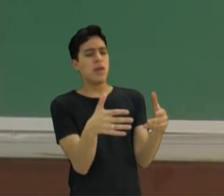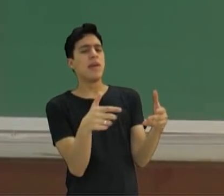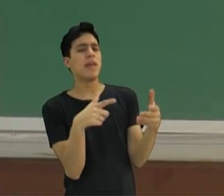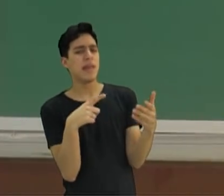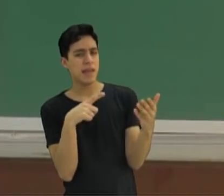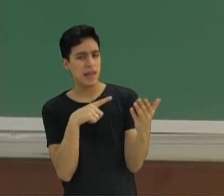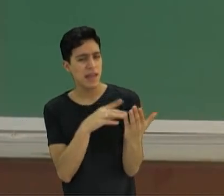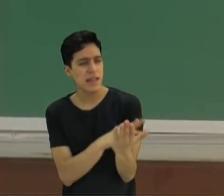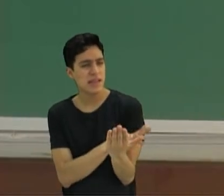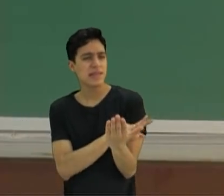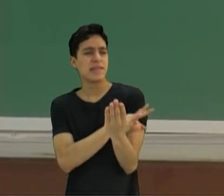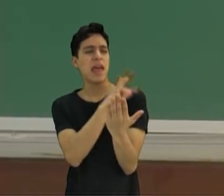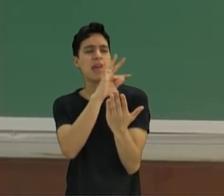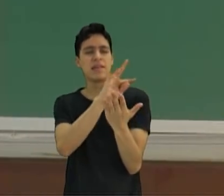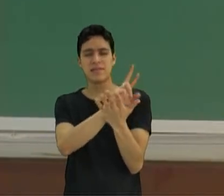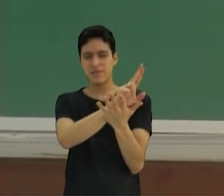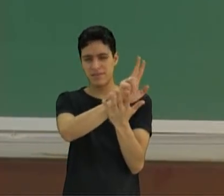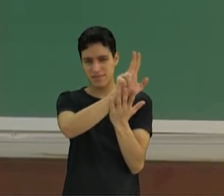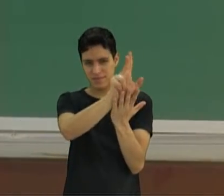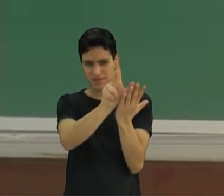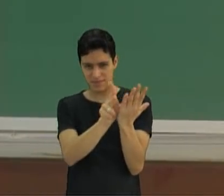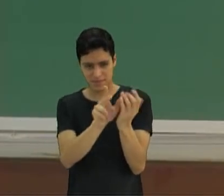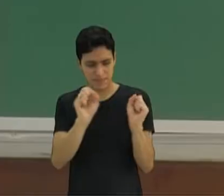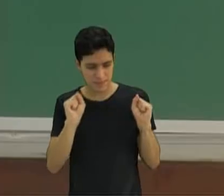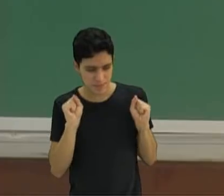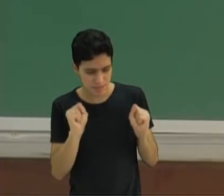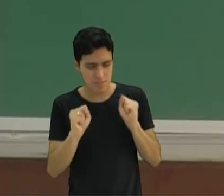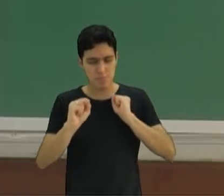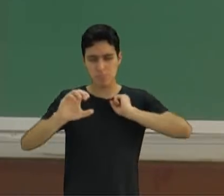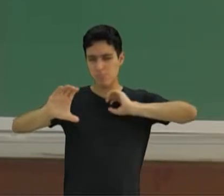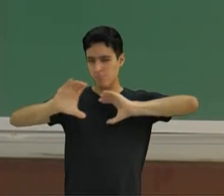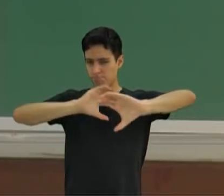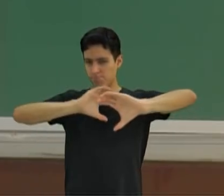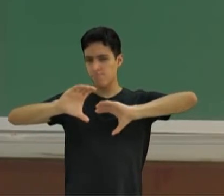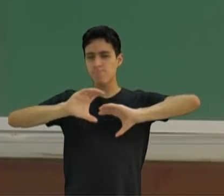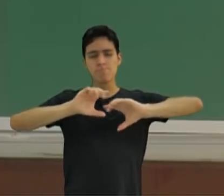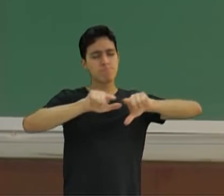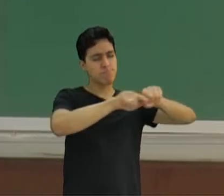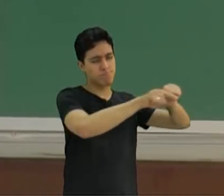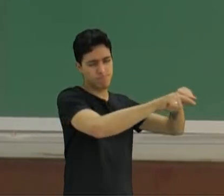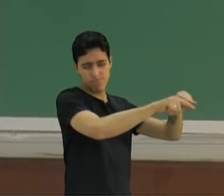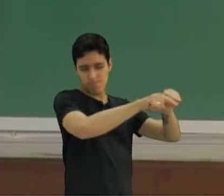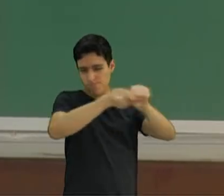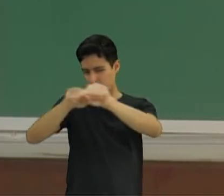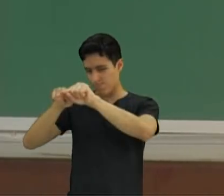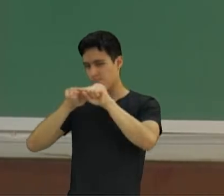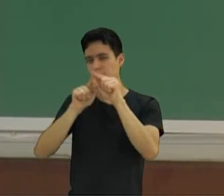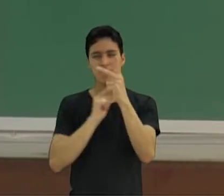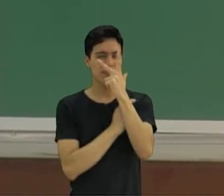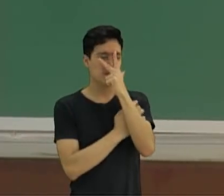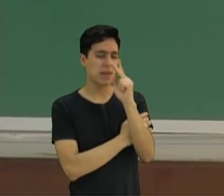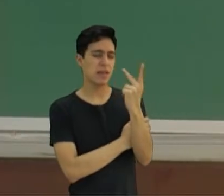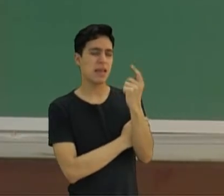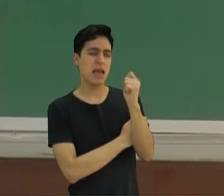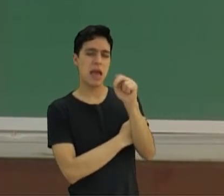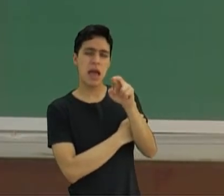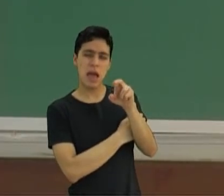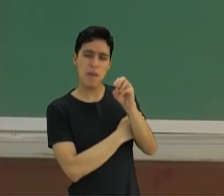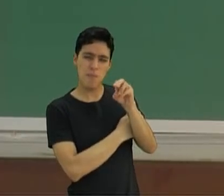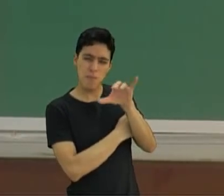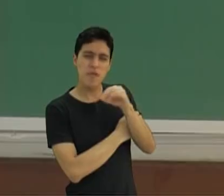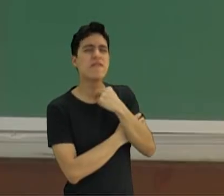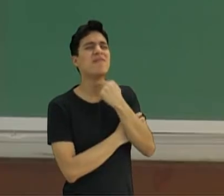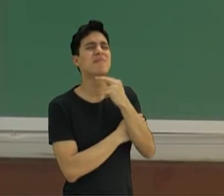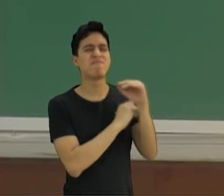algumas técnicas diferentes. A gente pode cantar ao mesmo tempo, produzindo uma harmonia de vozes, ou a gente